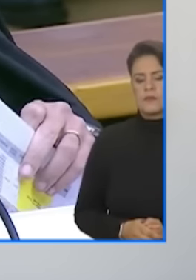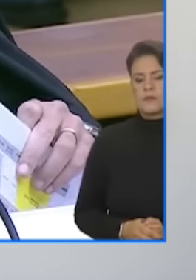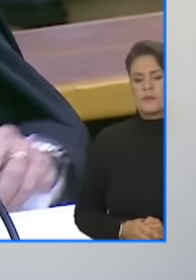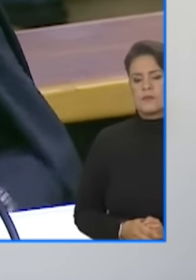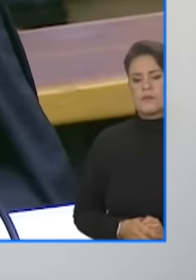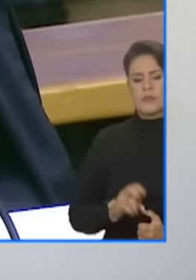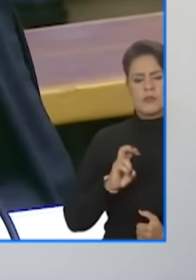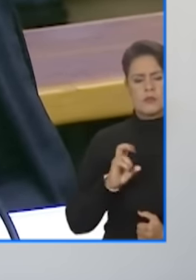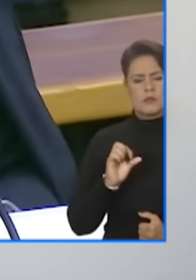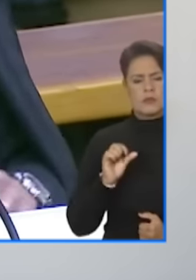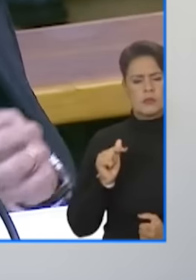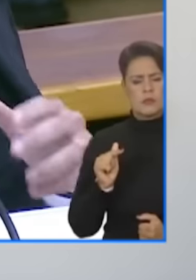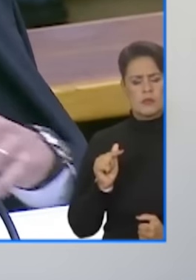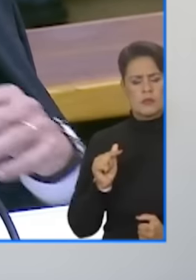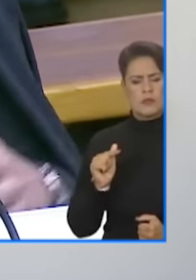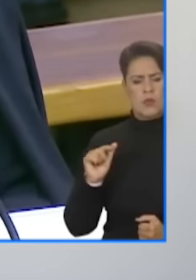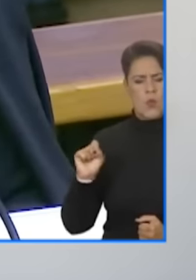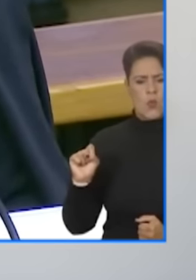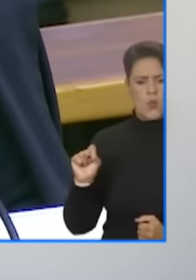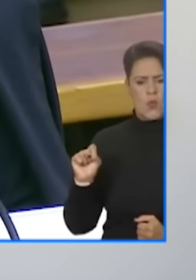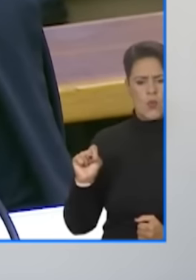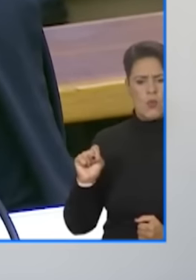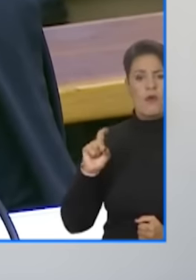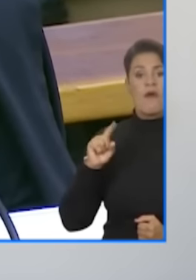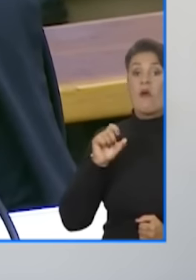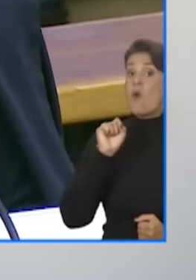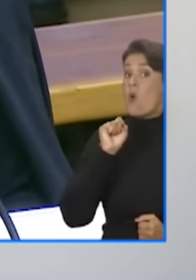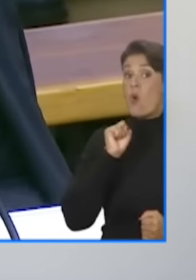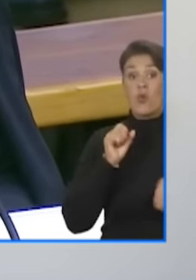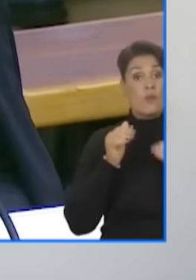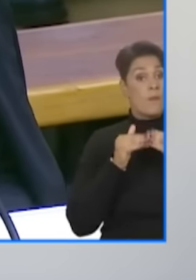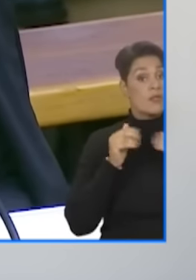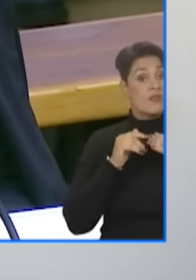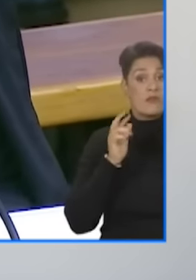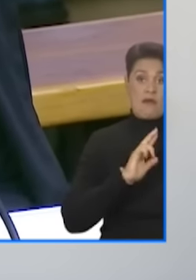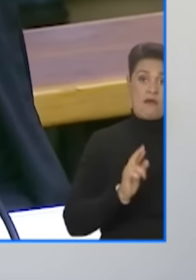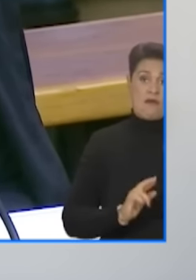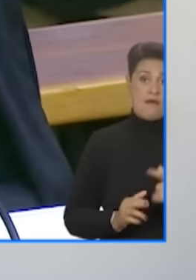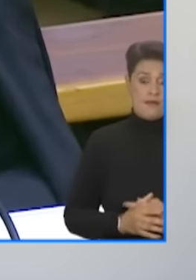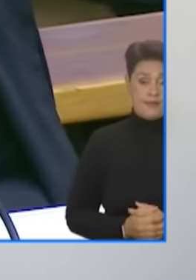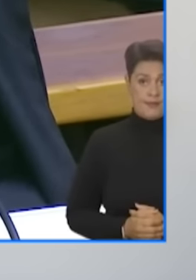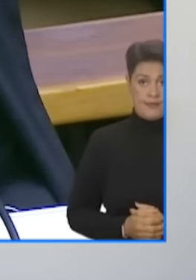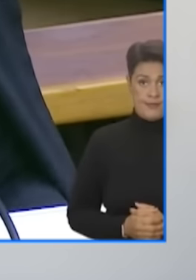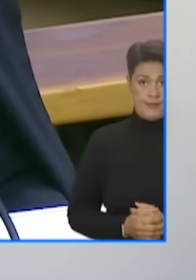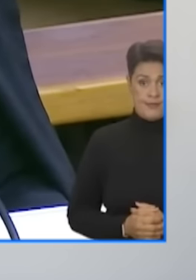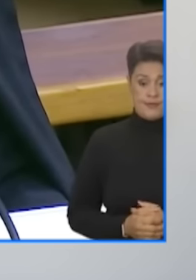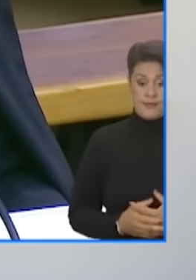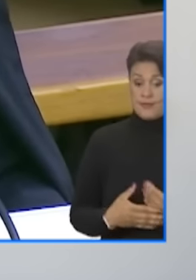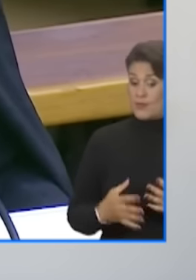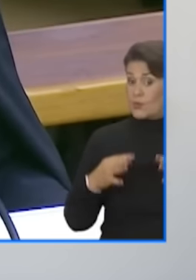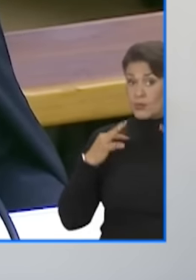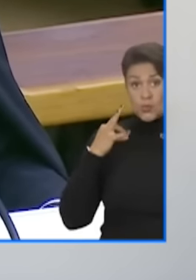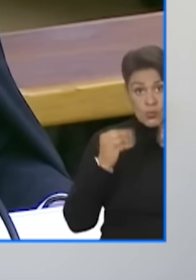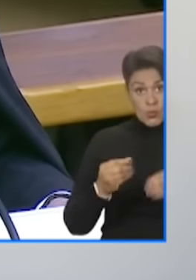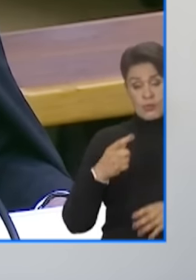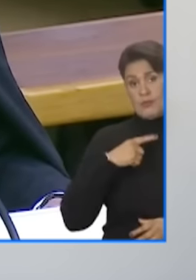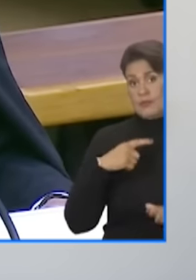para os inquéritos que estavam lá no STF. Ora, se a gente for comparar essa conduta em nível de